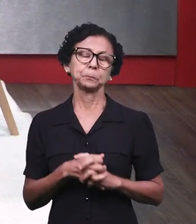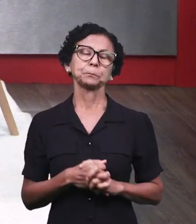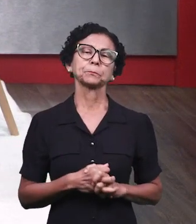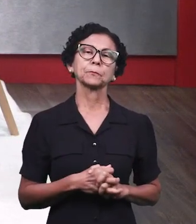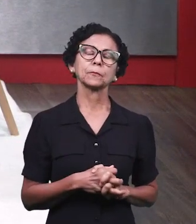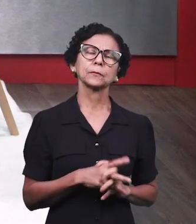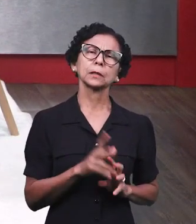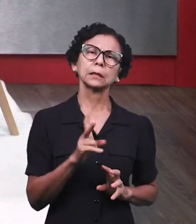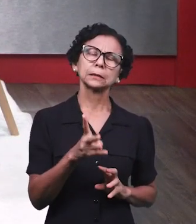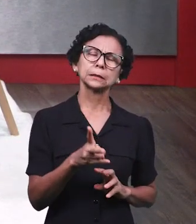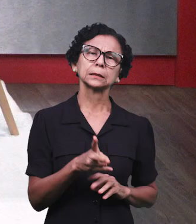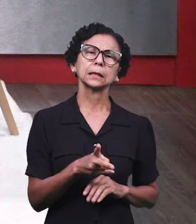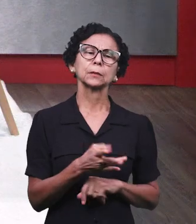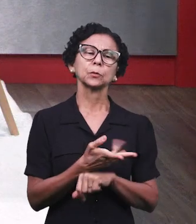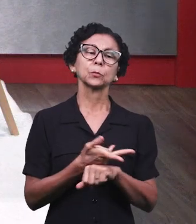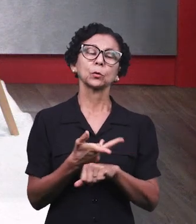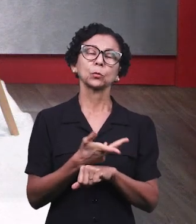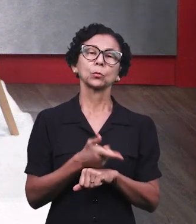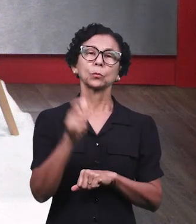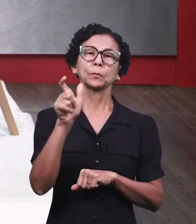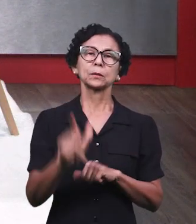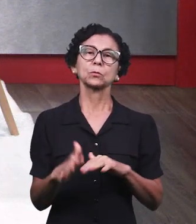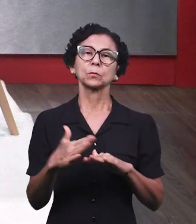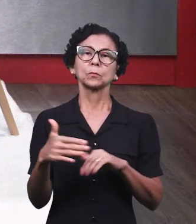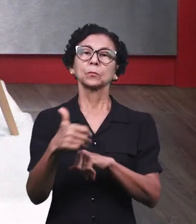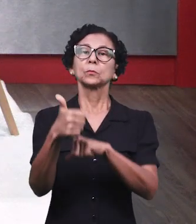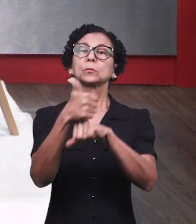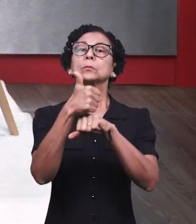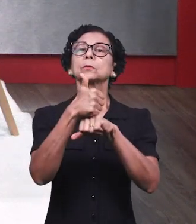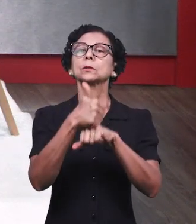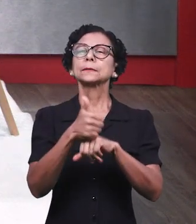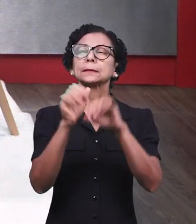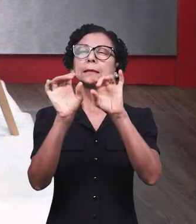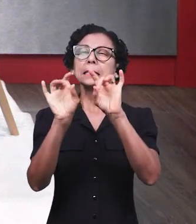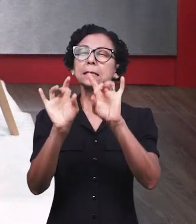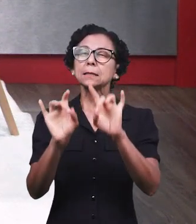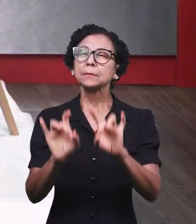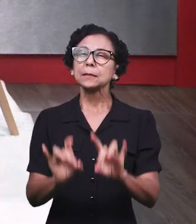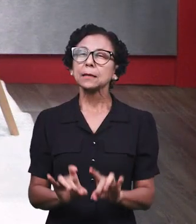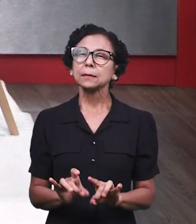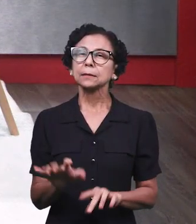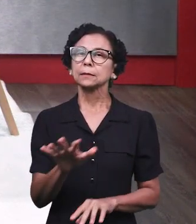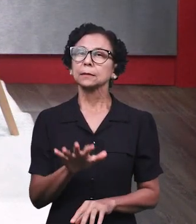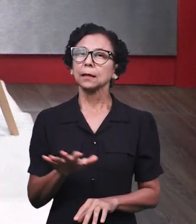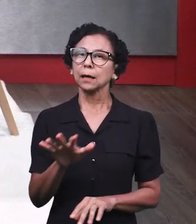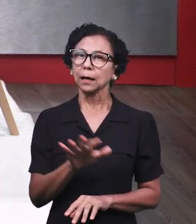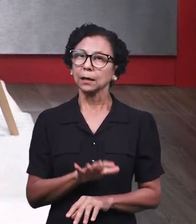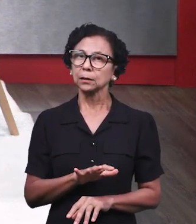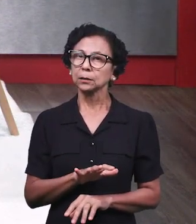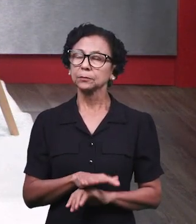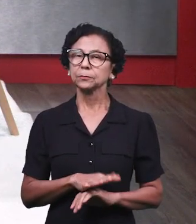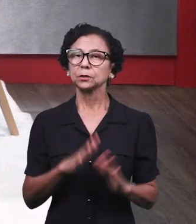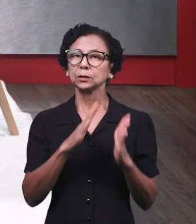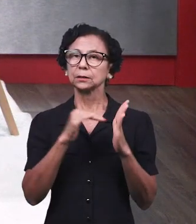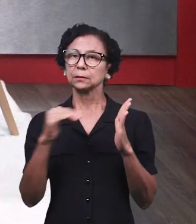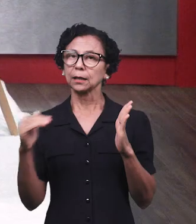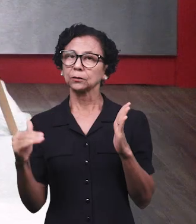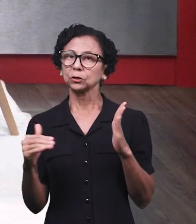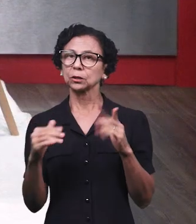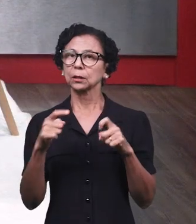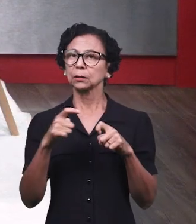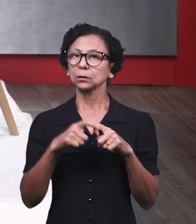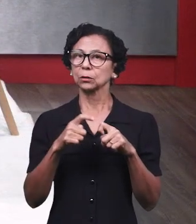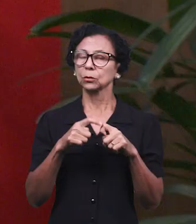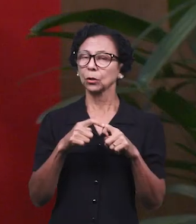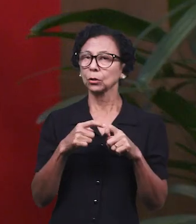dar como cirurgiã dentista é: sempre busque um profissional que seja especializado nessa área de